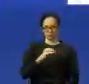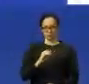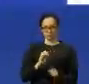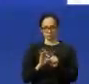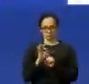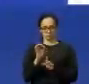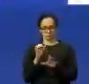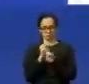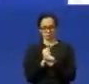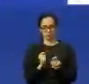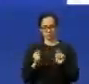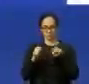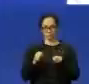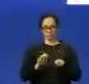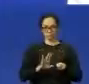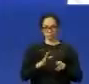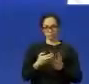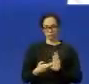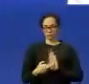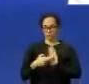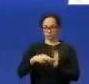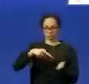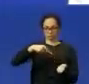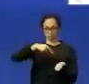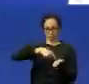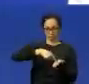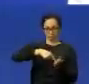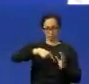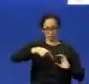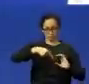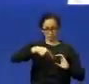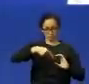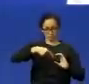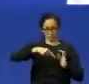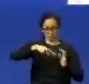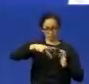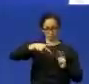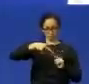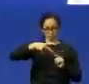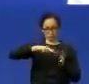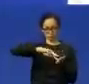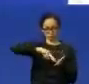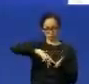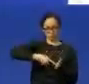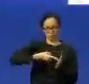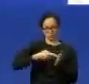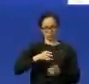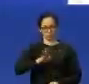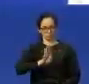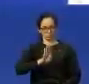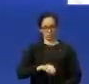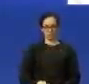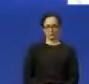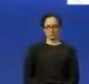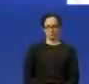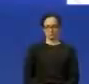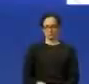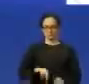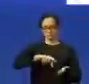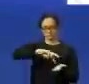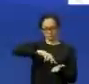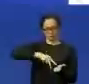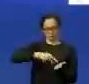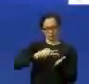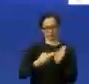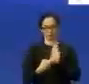E a ponta seca, representada pelo ponto C, né? E a ponta do grafite na B. E aí ele faz então o círculo que representa a